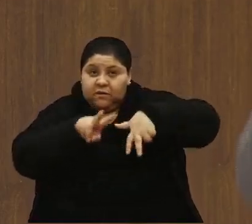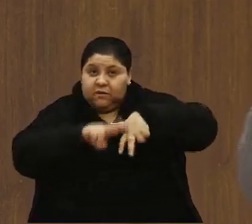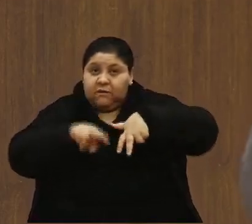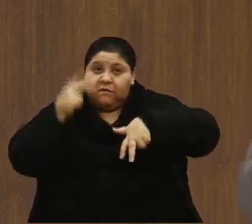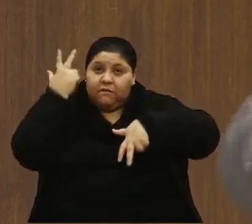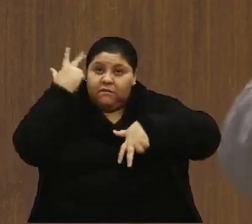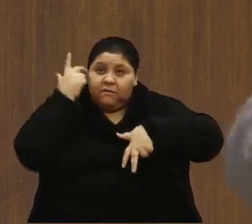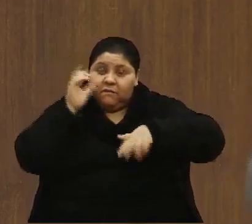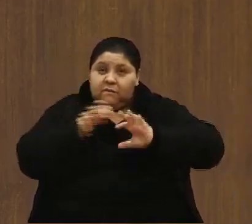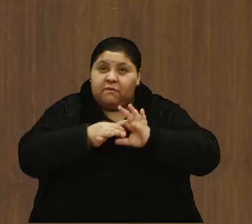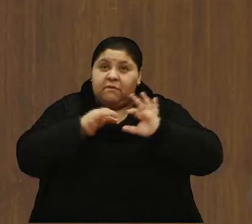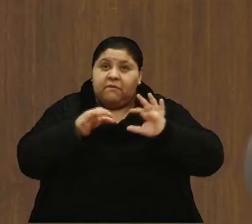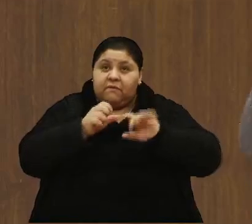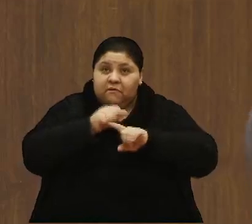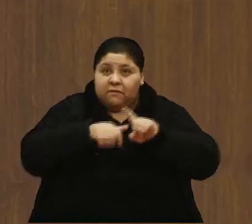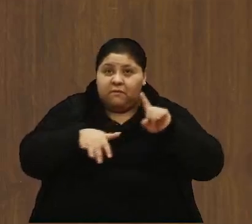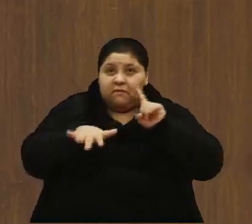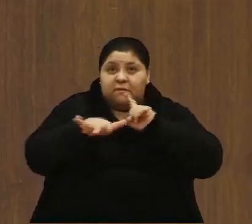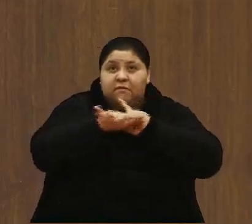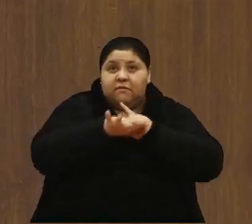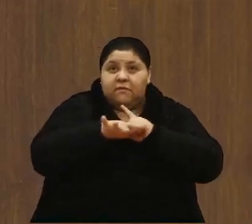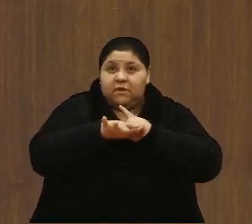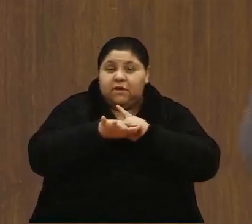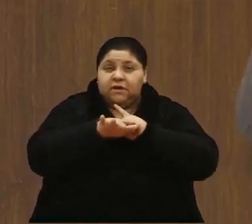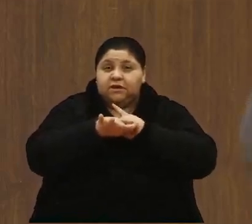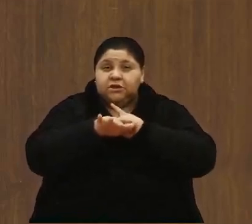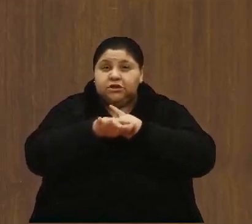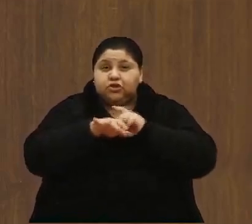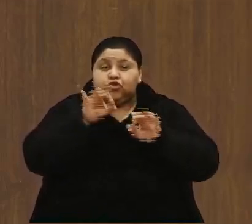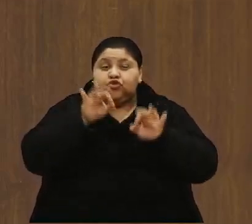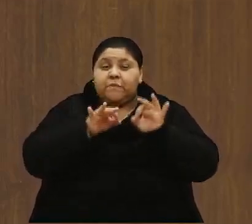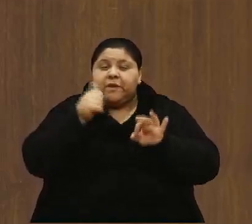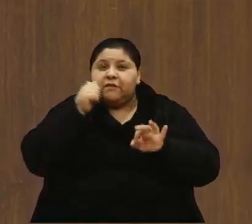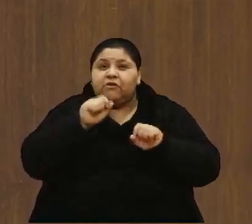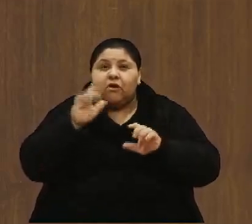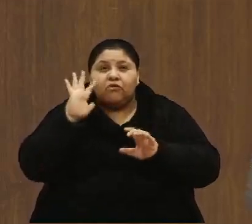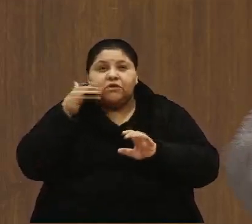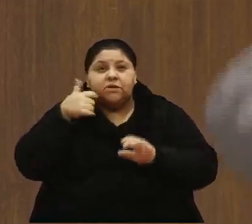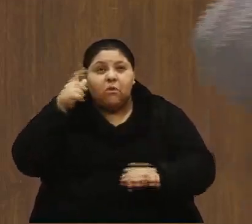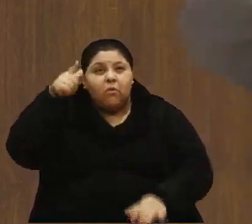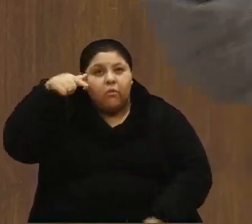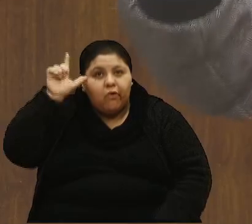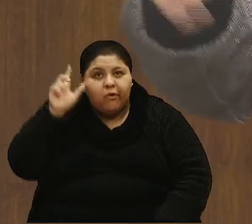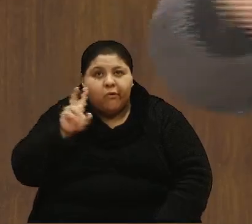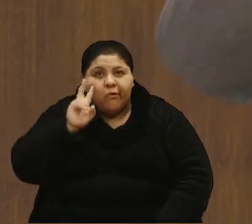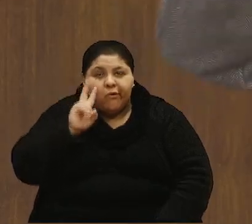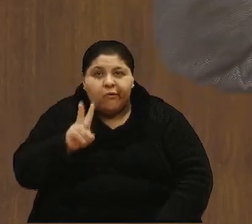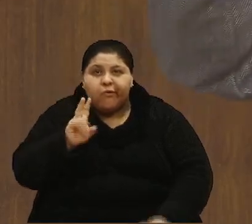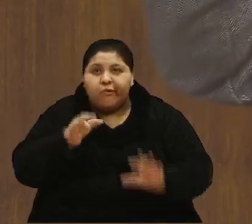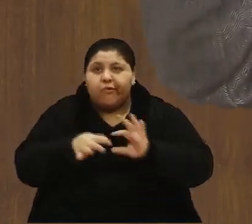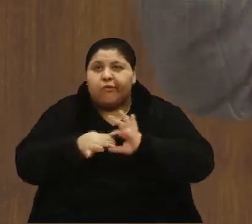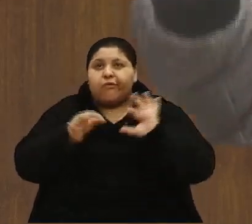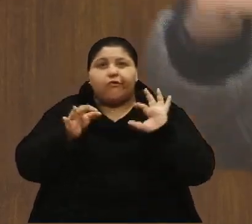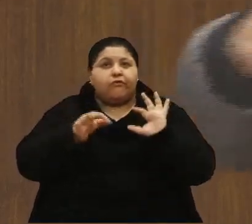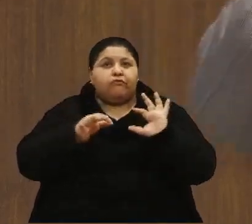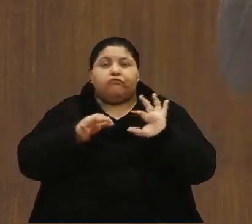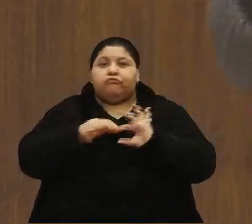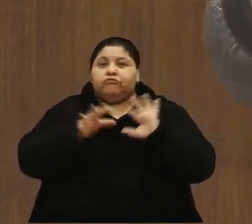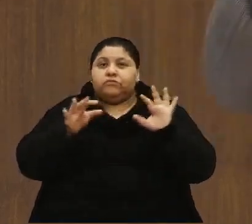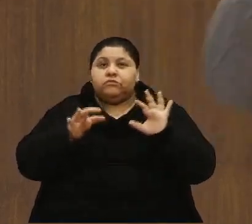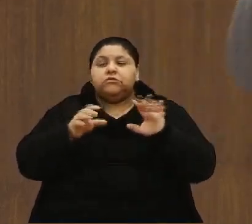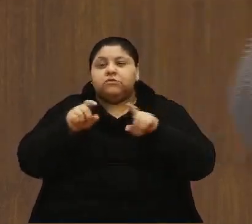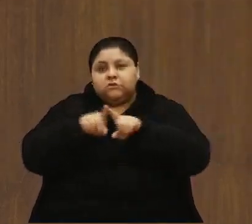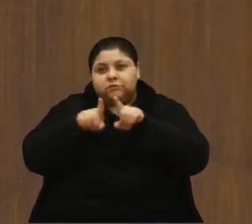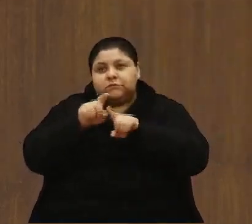normaliza e autoriza socialmente a subjugação das mulheres, que é o que aconteceu aqui ontem. Havia uma autorização, consentimento comum e até